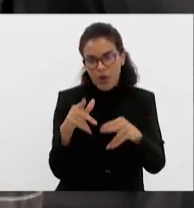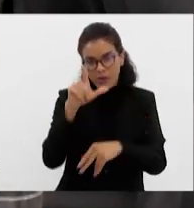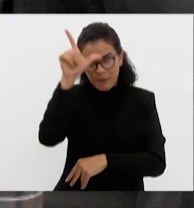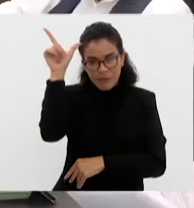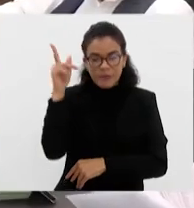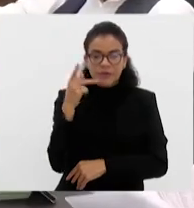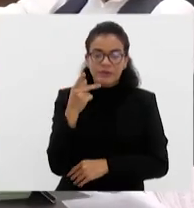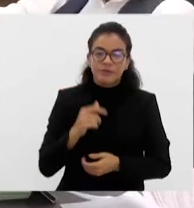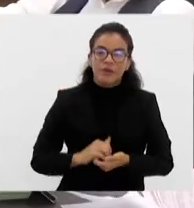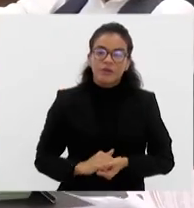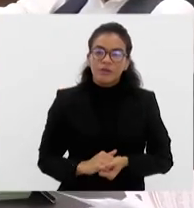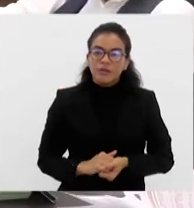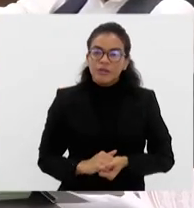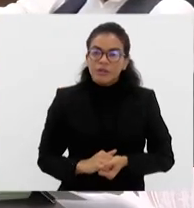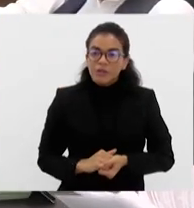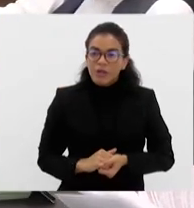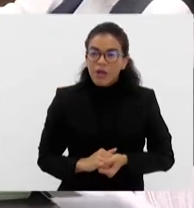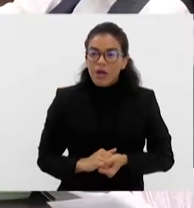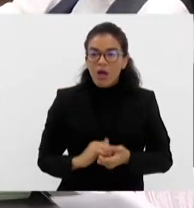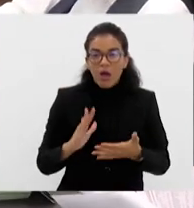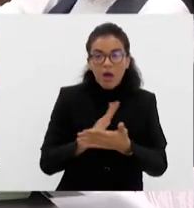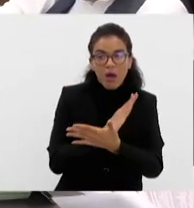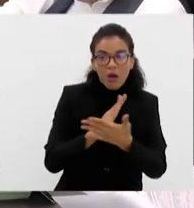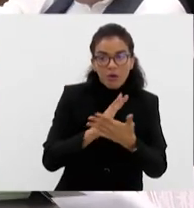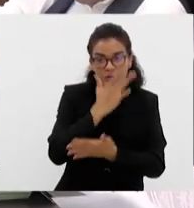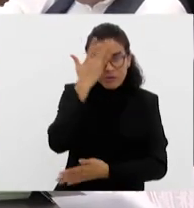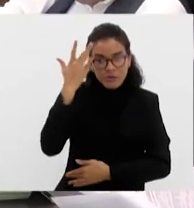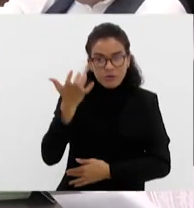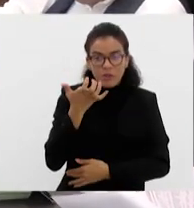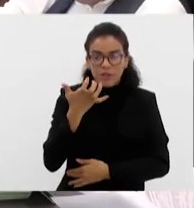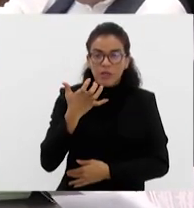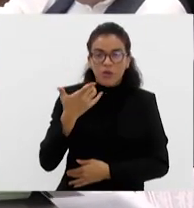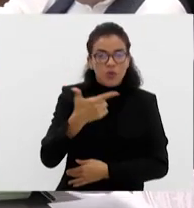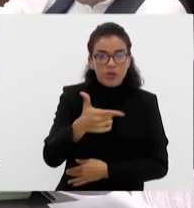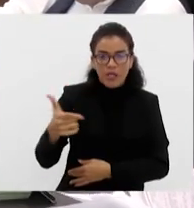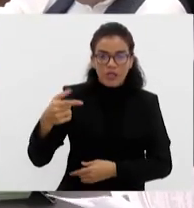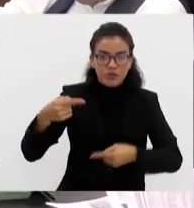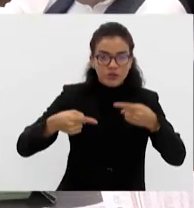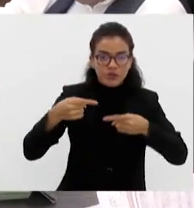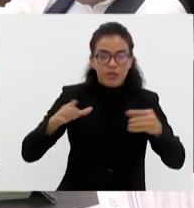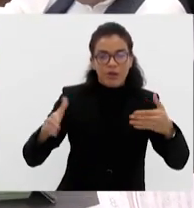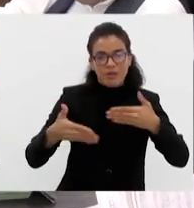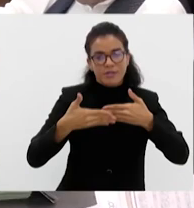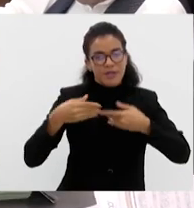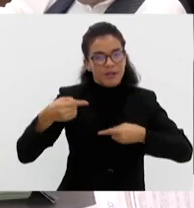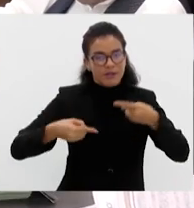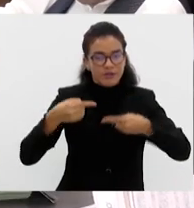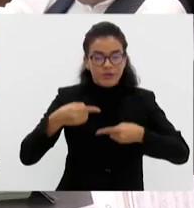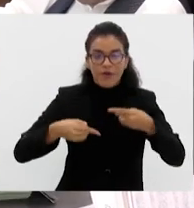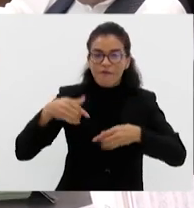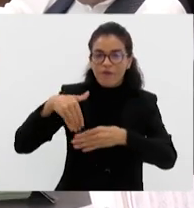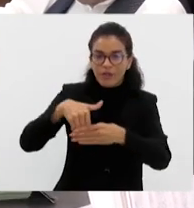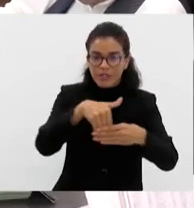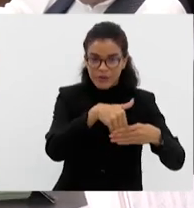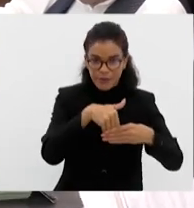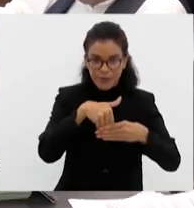Paulo. Alguém quer fazer uso da palavra em discussão? Não havendo quem queira discutir, é encerrada a discussão em